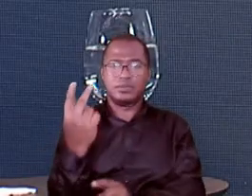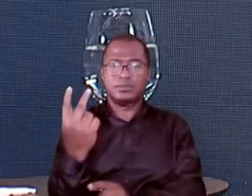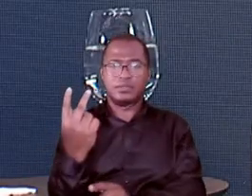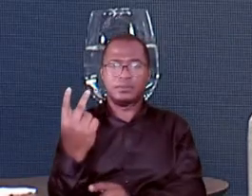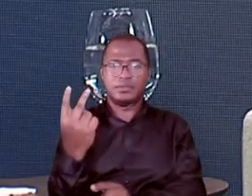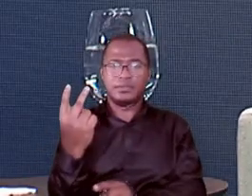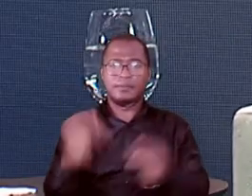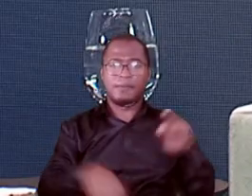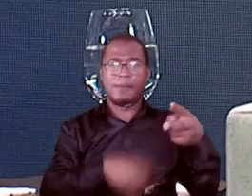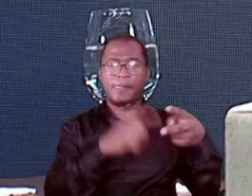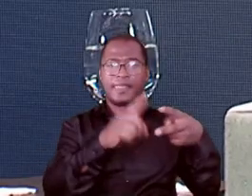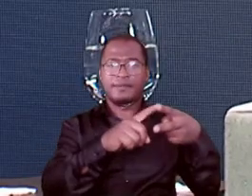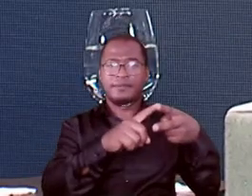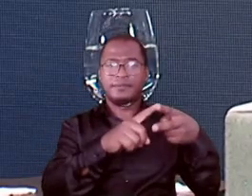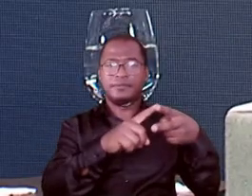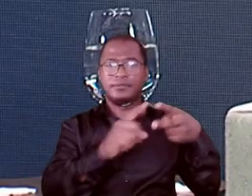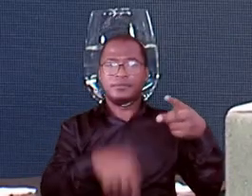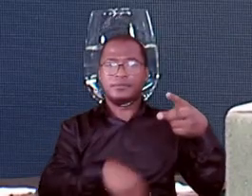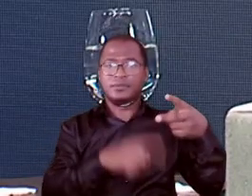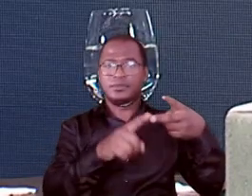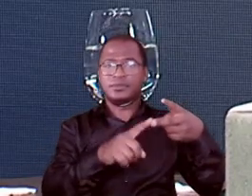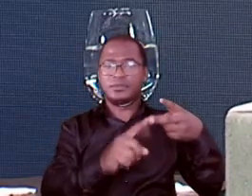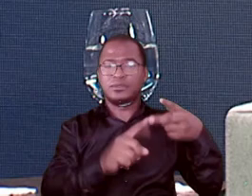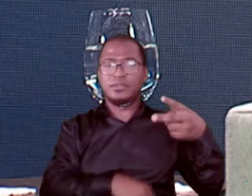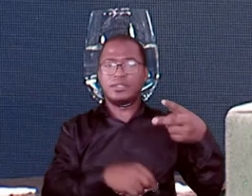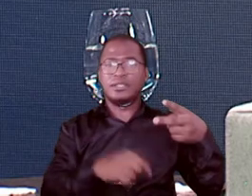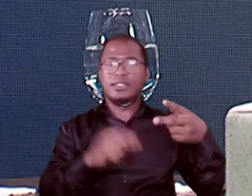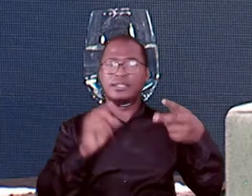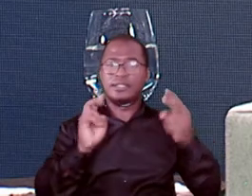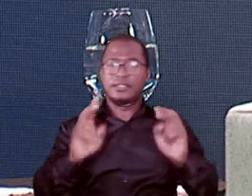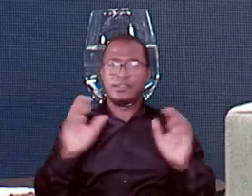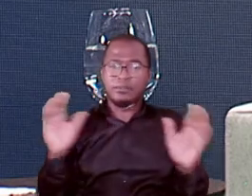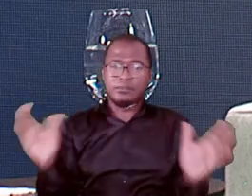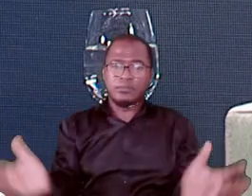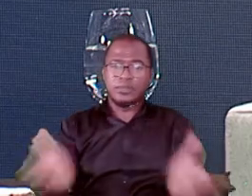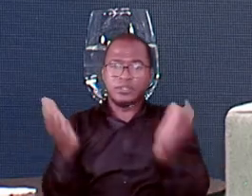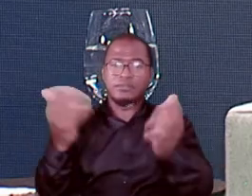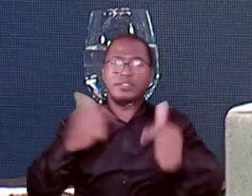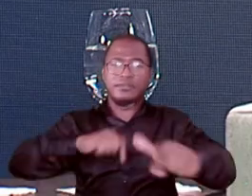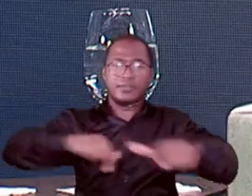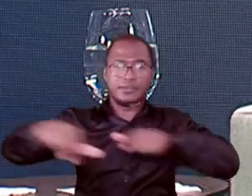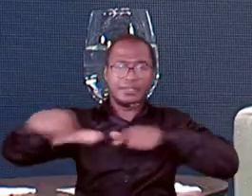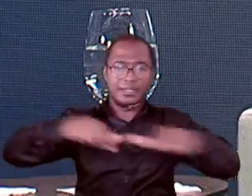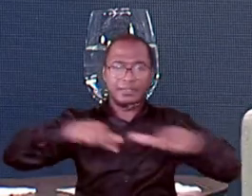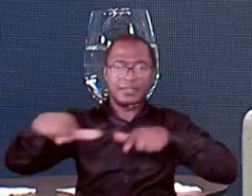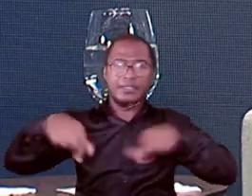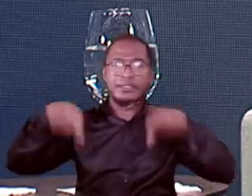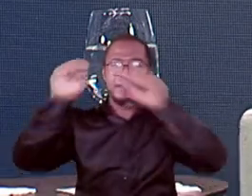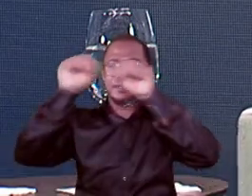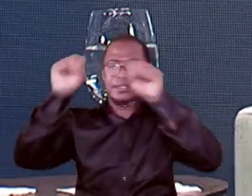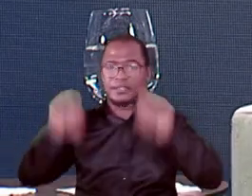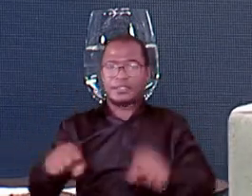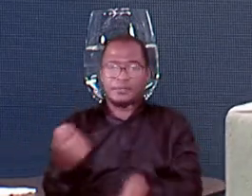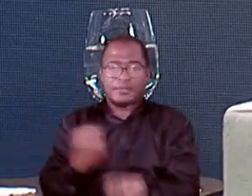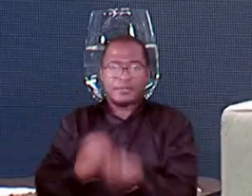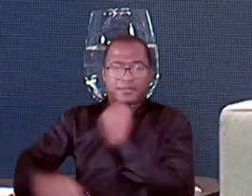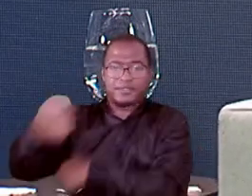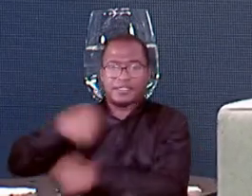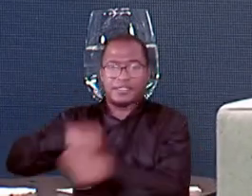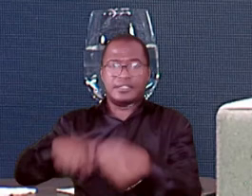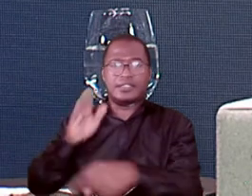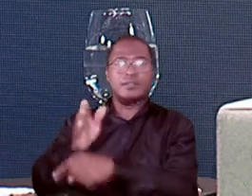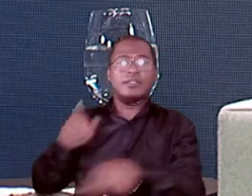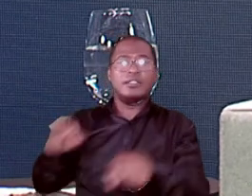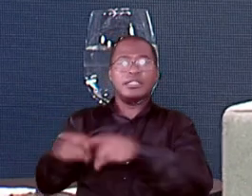nesse sentido dele utilizar cada vez mais os serviços financeiros e ter acesso serviços financeiros o primeiro ponto a ser